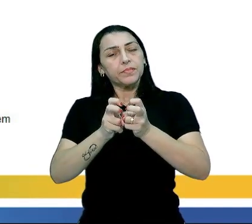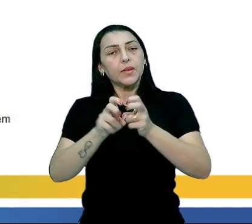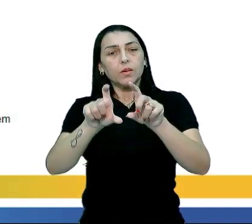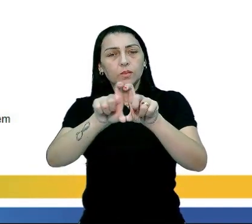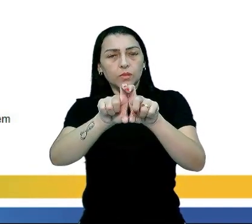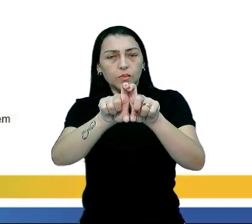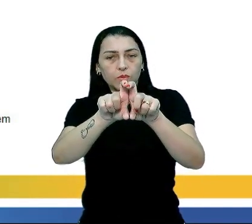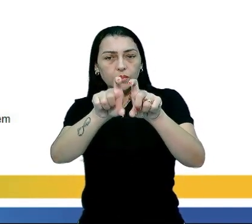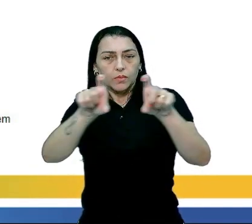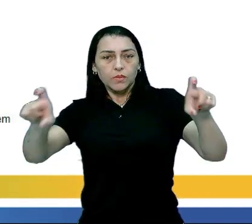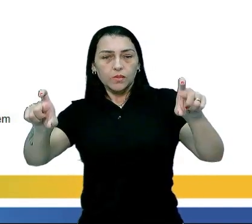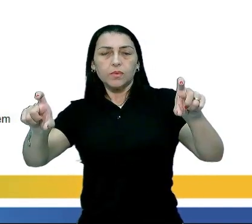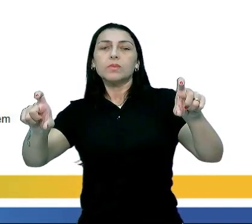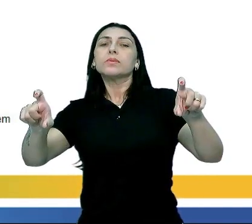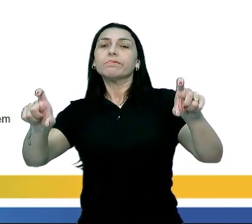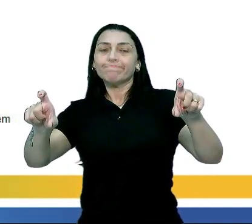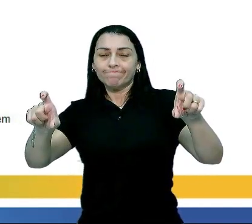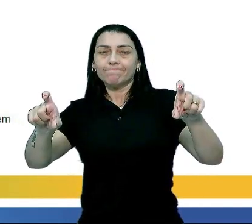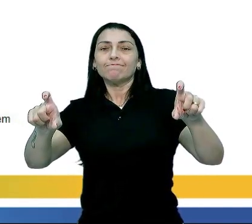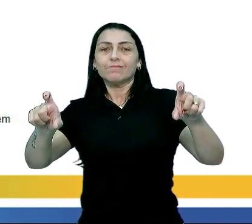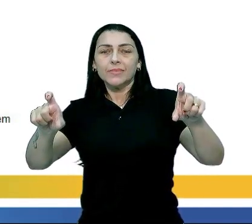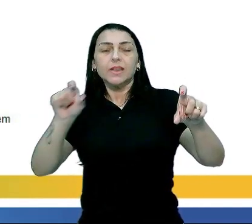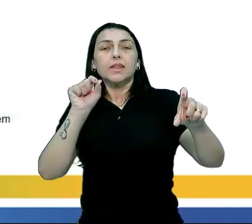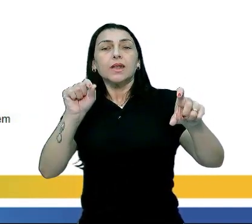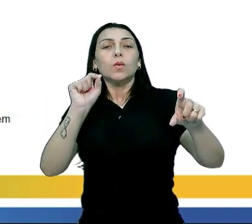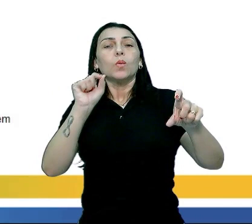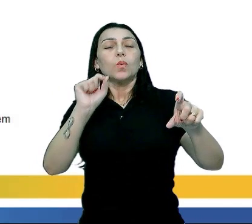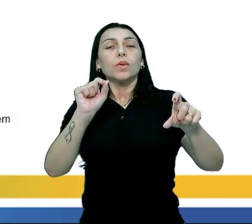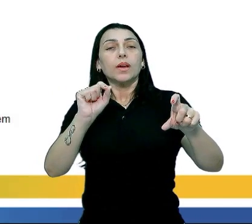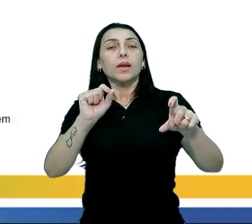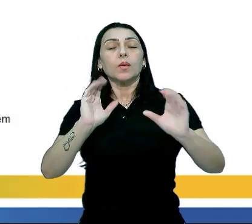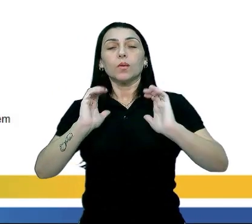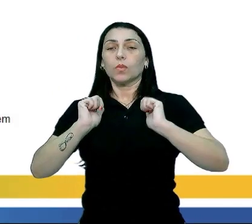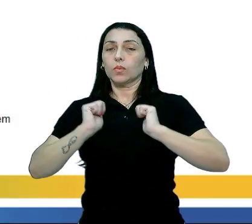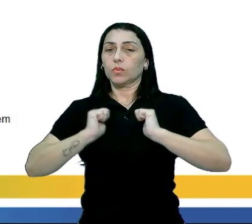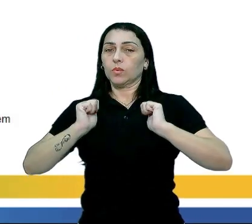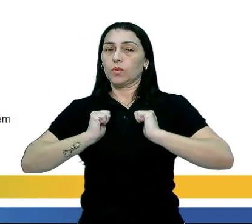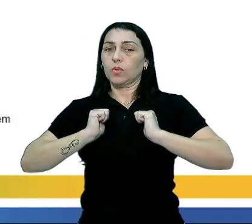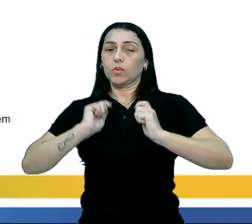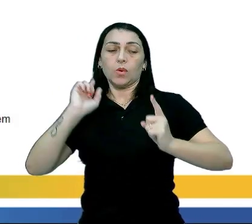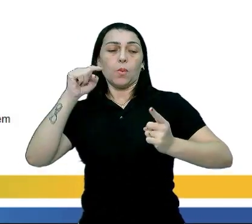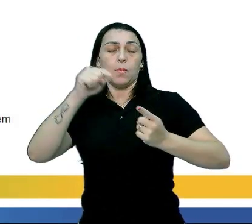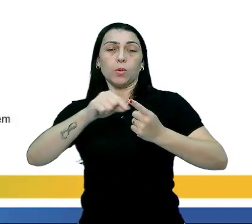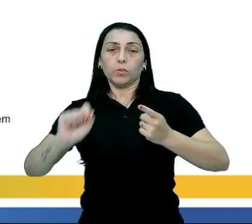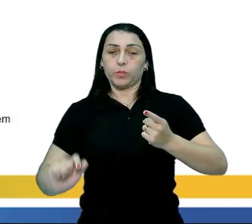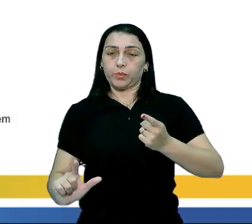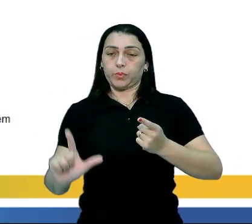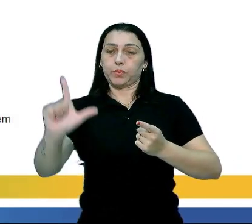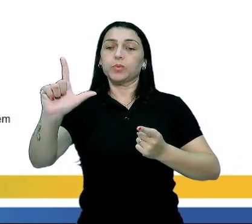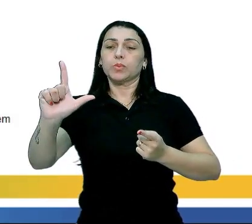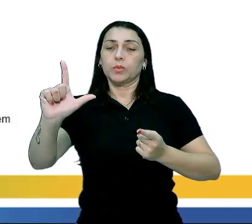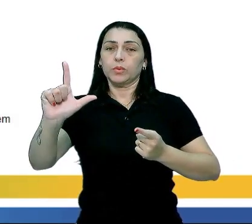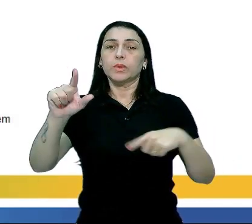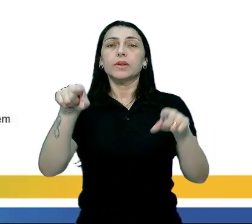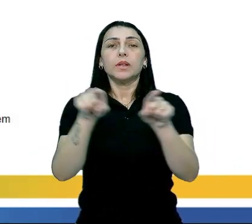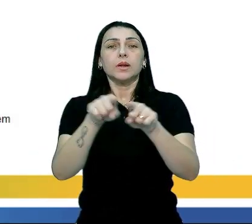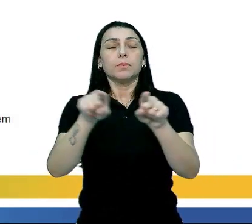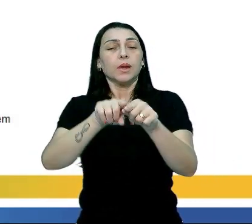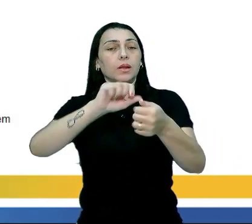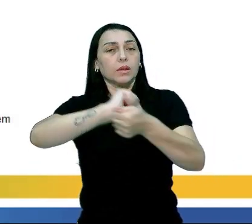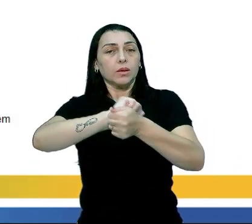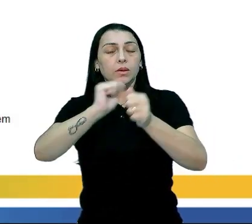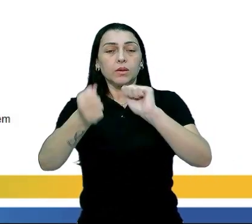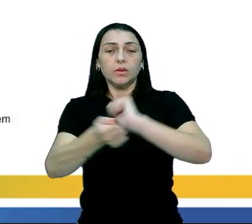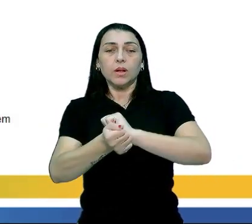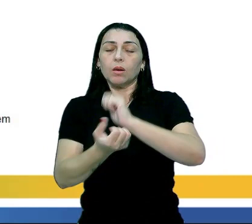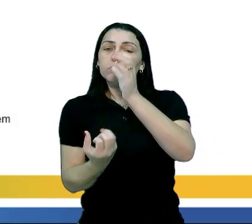no fragmento, na citação, ela está tratando de uma conduta que visa lucro e está associada